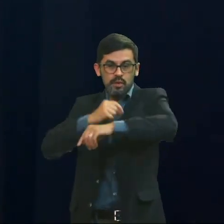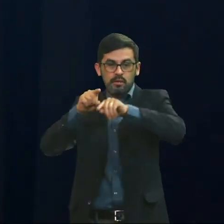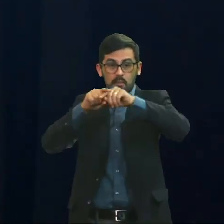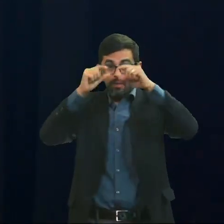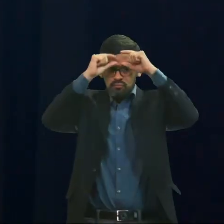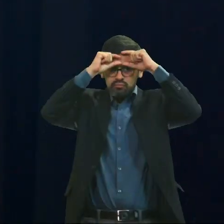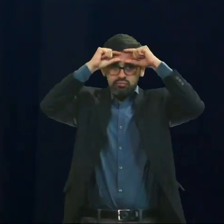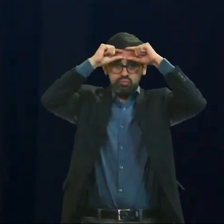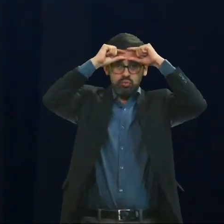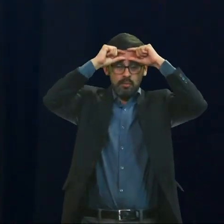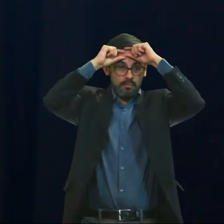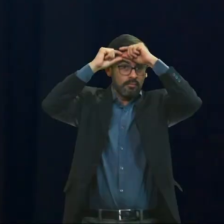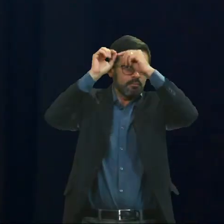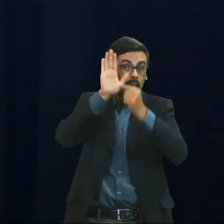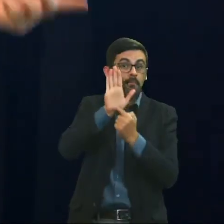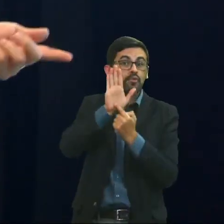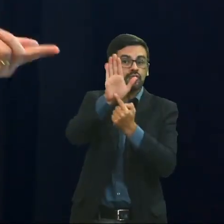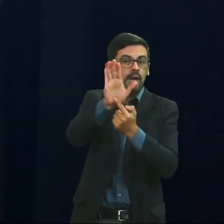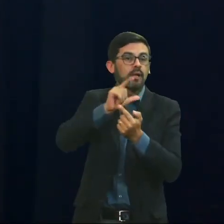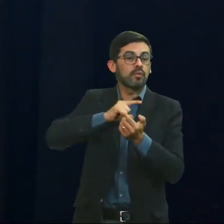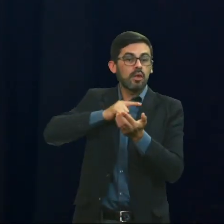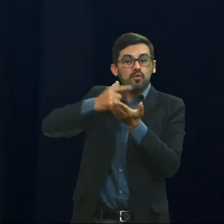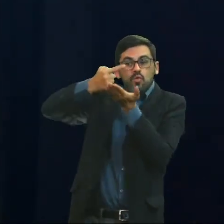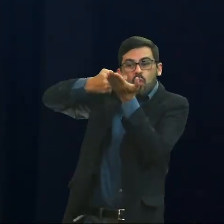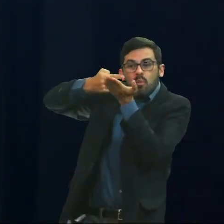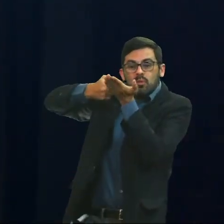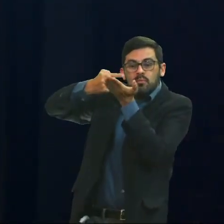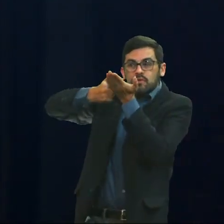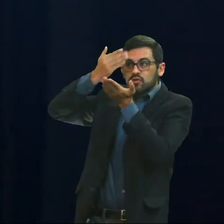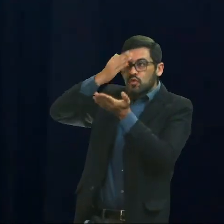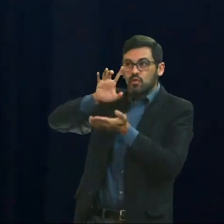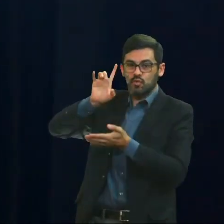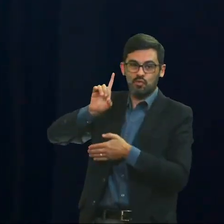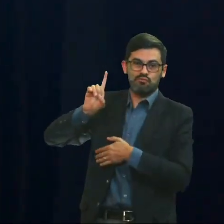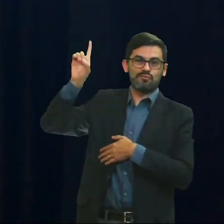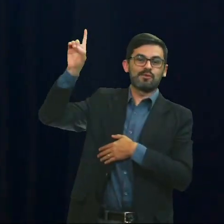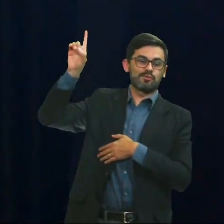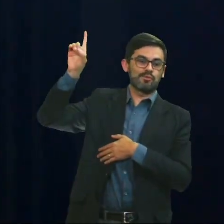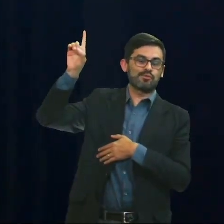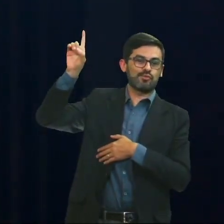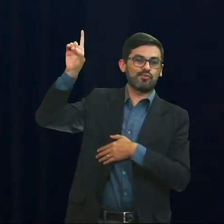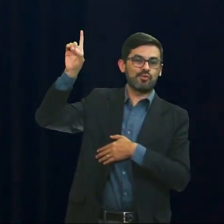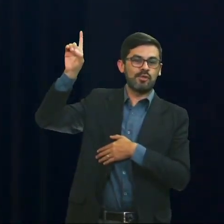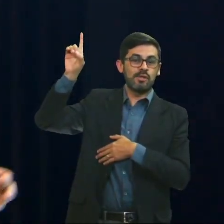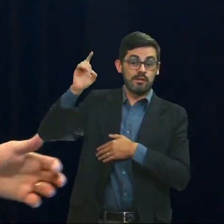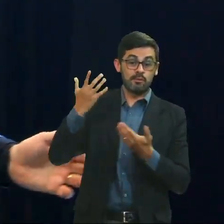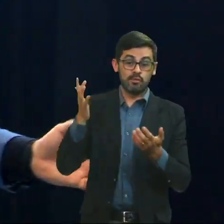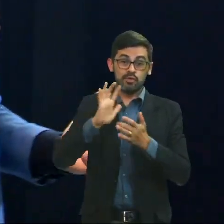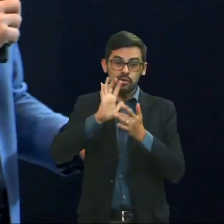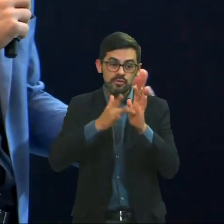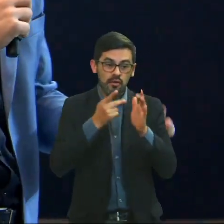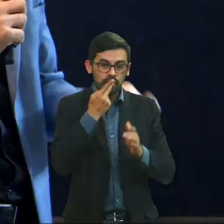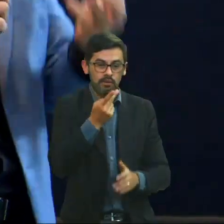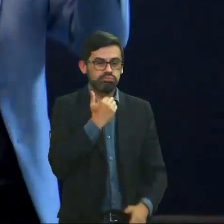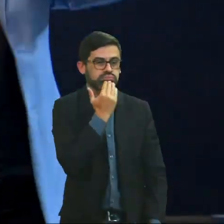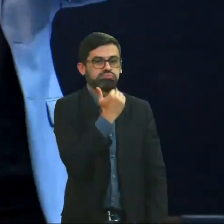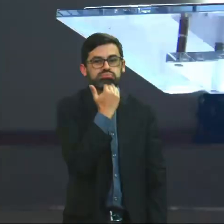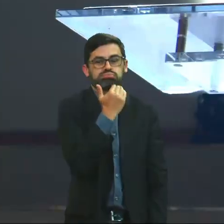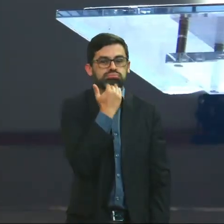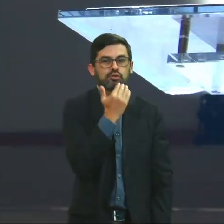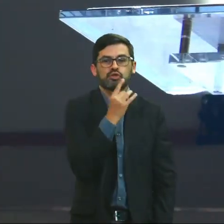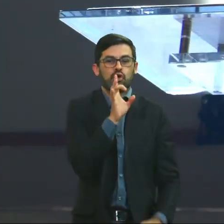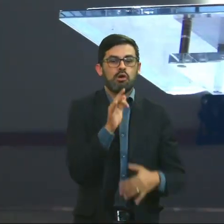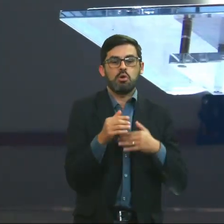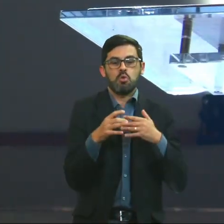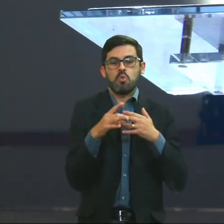testa, para dizer assim: eu tenho um voto, um compromisso com Deus. E aí Jesus vai falar assim, ó, não adianta você só ter o